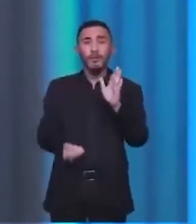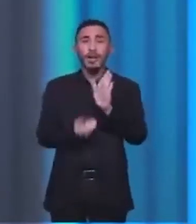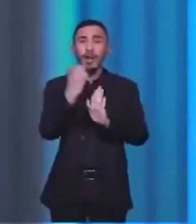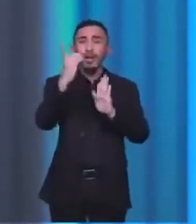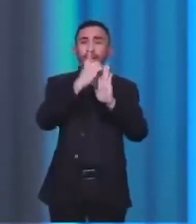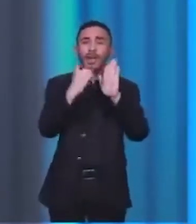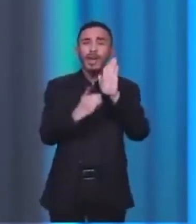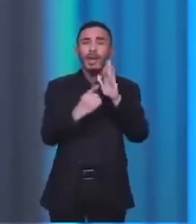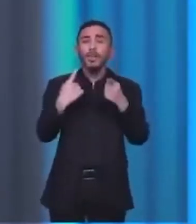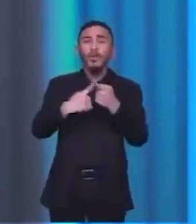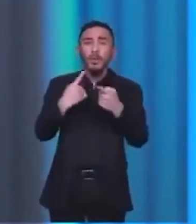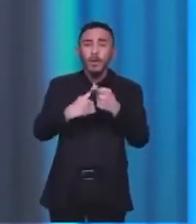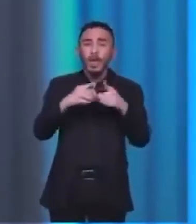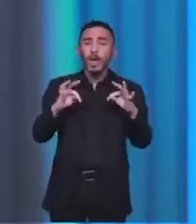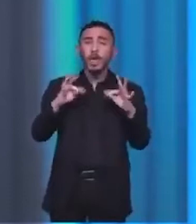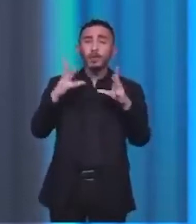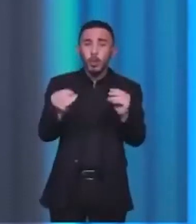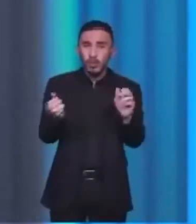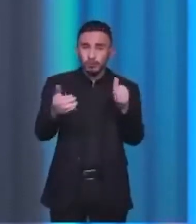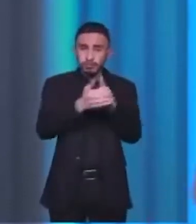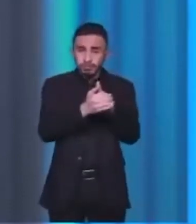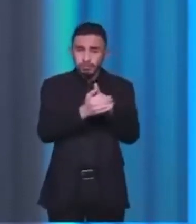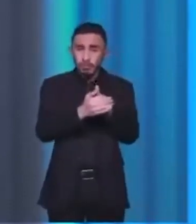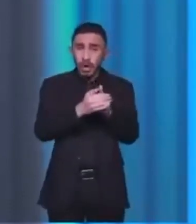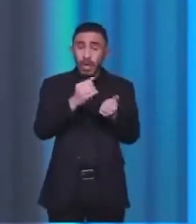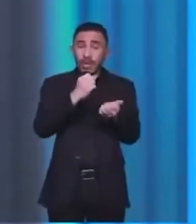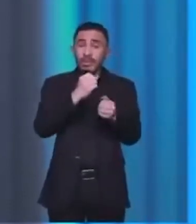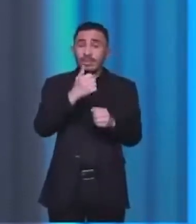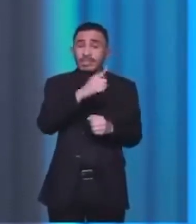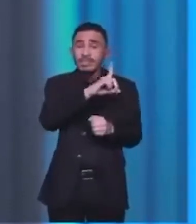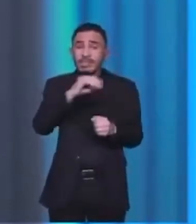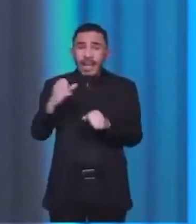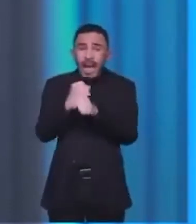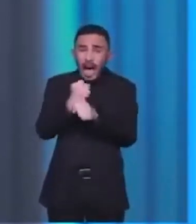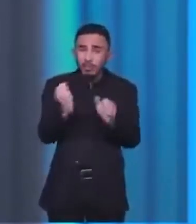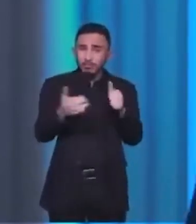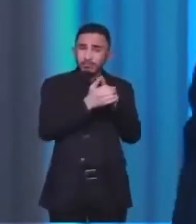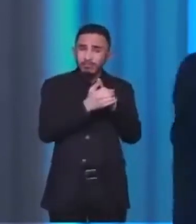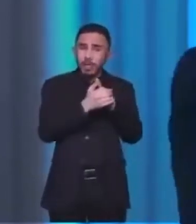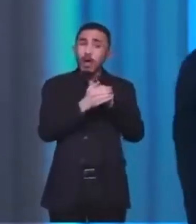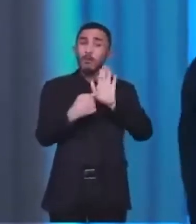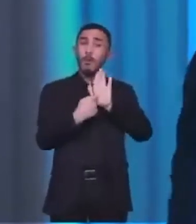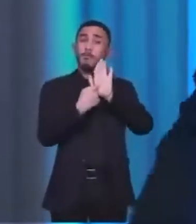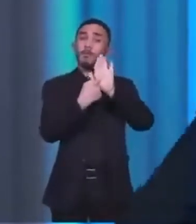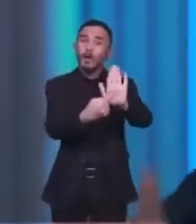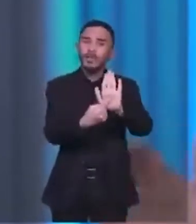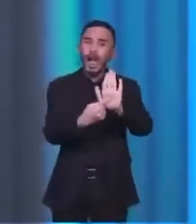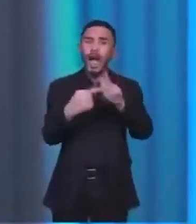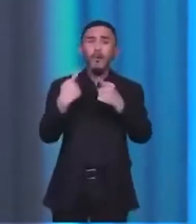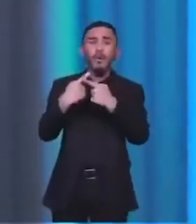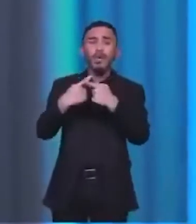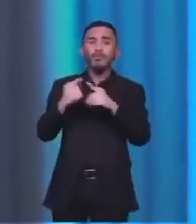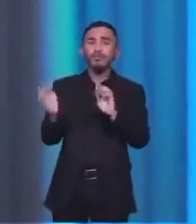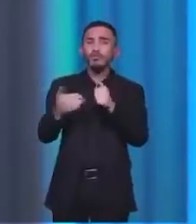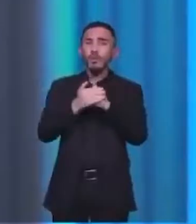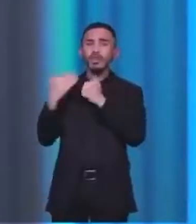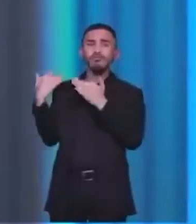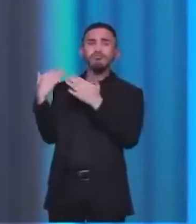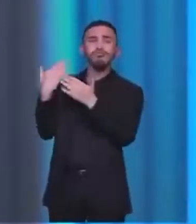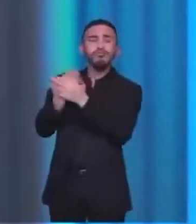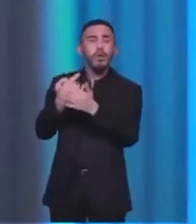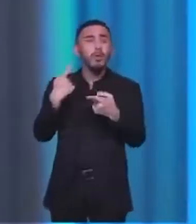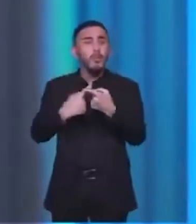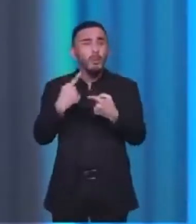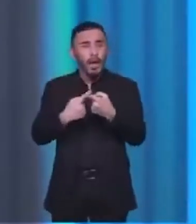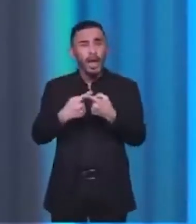decreto acabando com o seu sigilo de 100 anos. Para saber o que tanto você quer esconder por 100 anos.